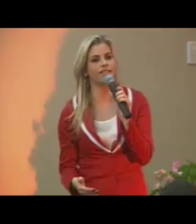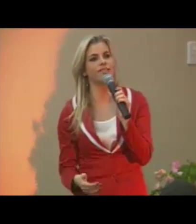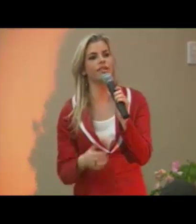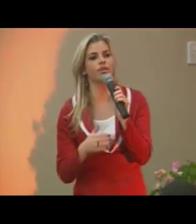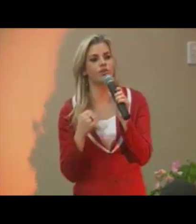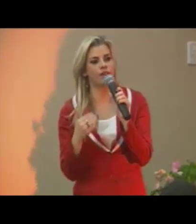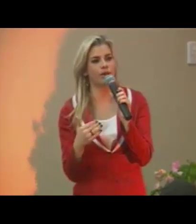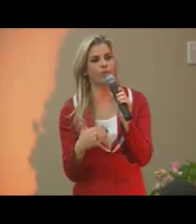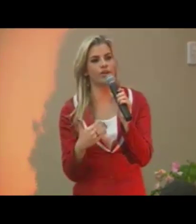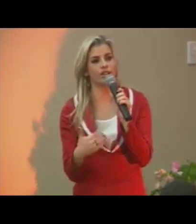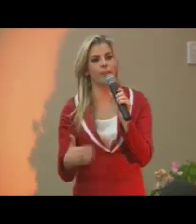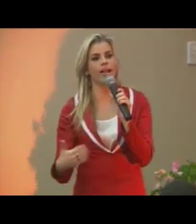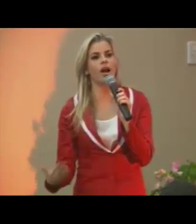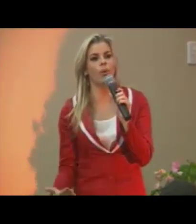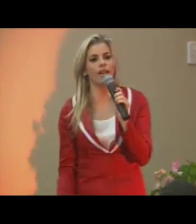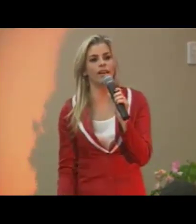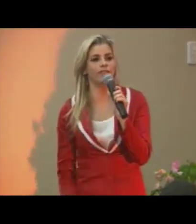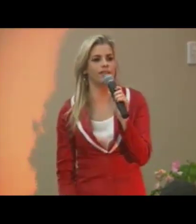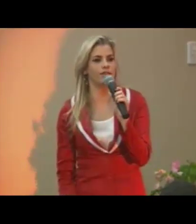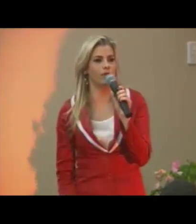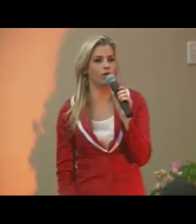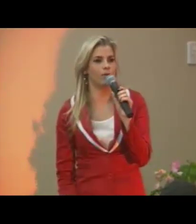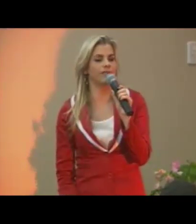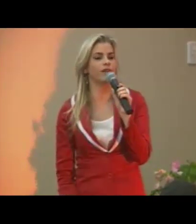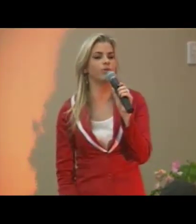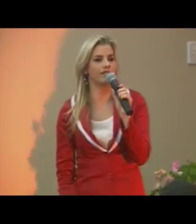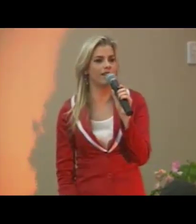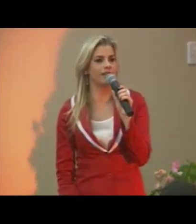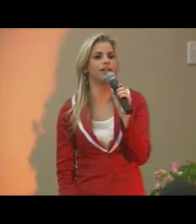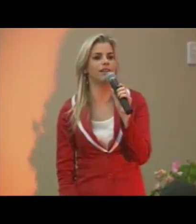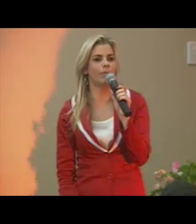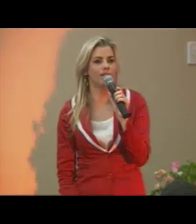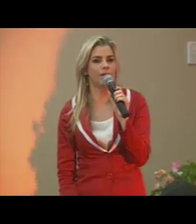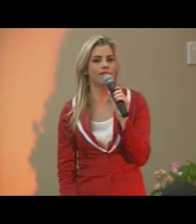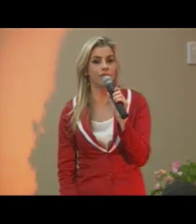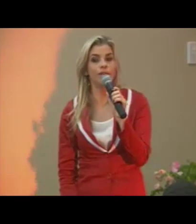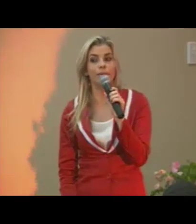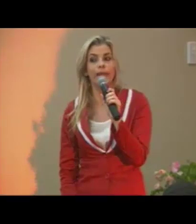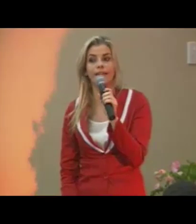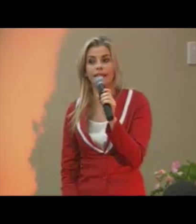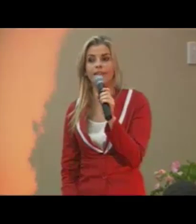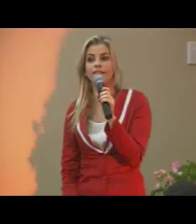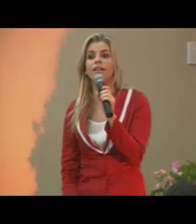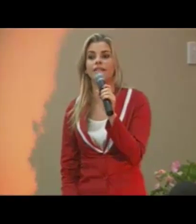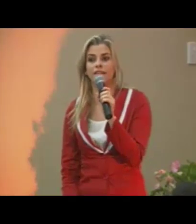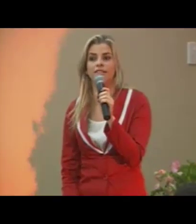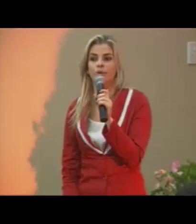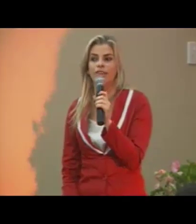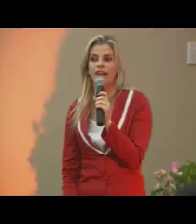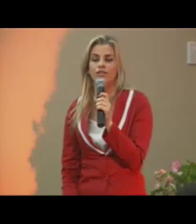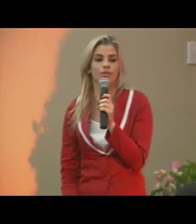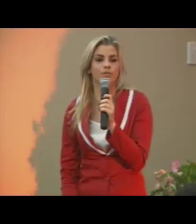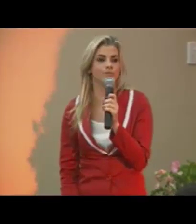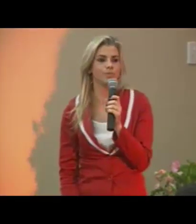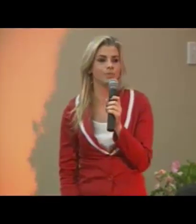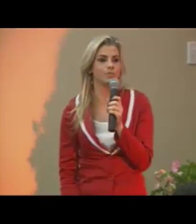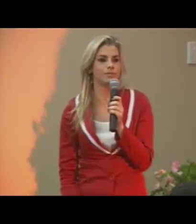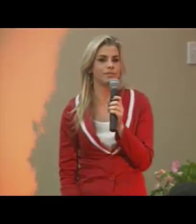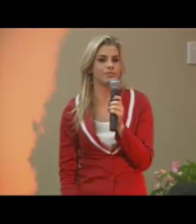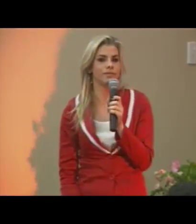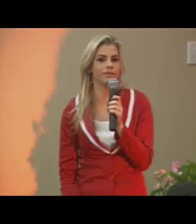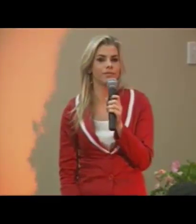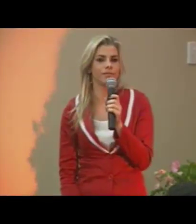escolas, né, para as nossas crianças, justamente para já trabalhar com eles a questão da formação, da cidadania e da participação também deles